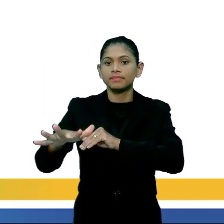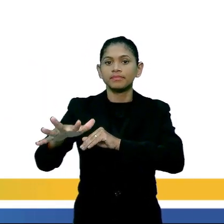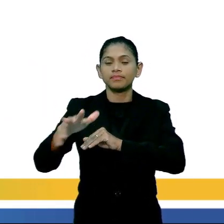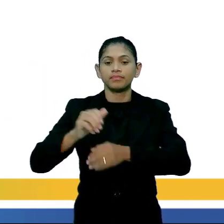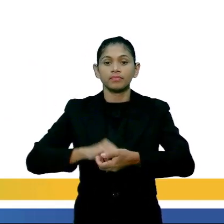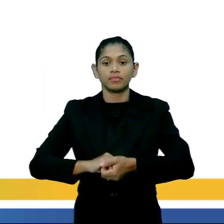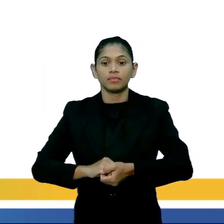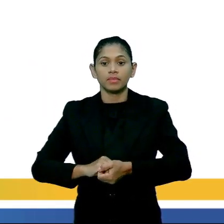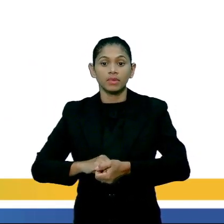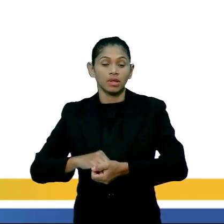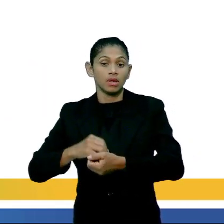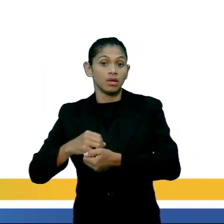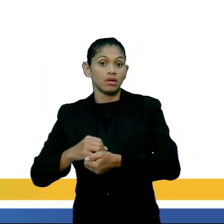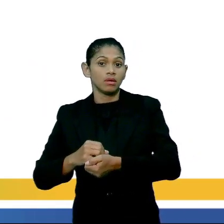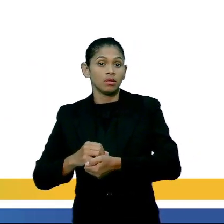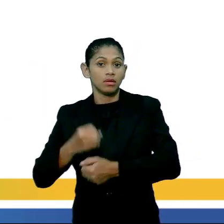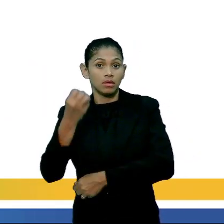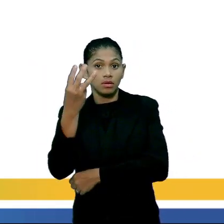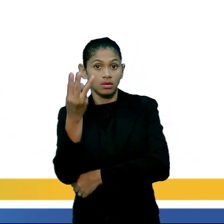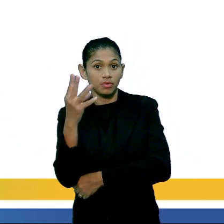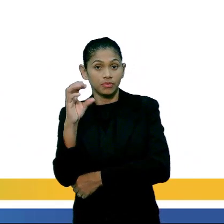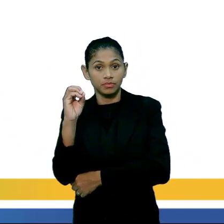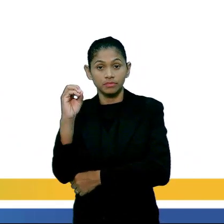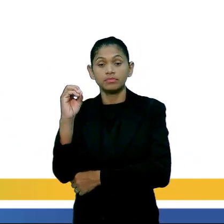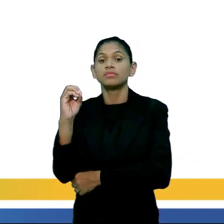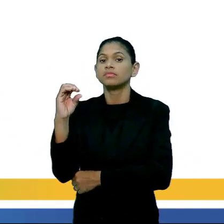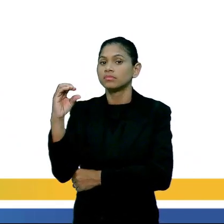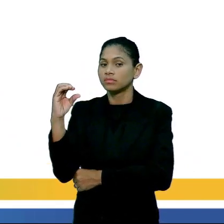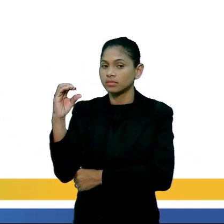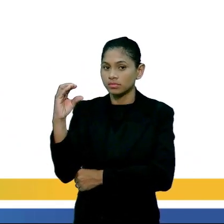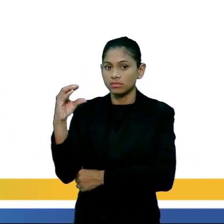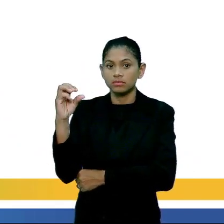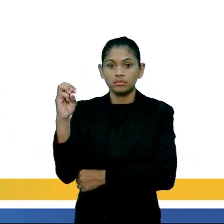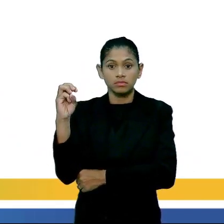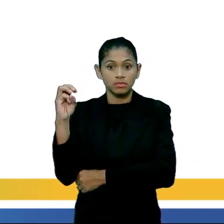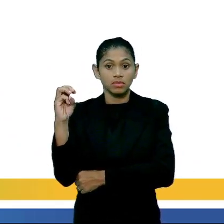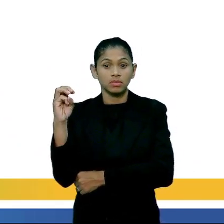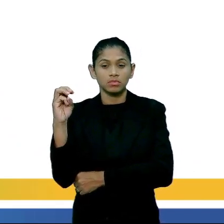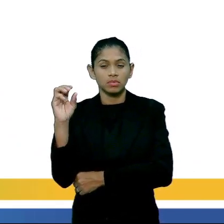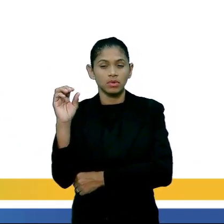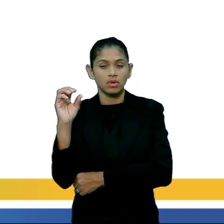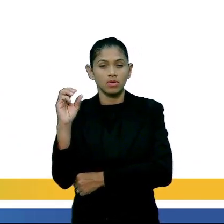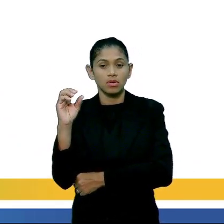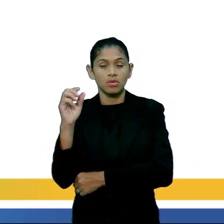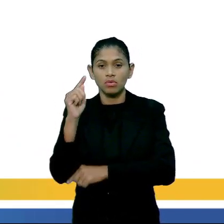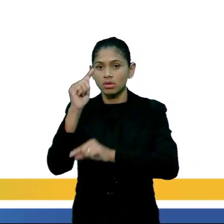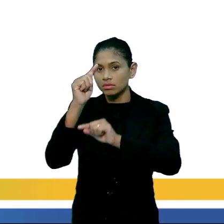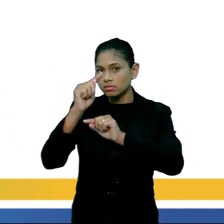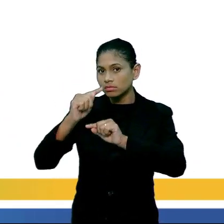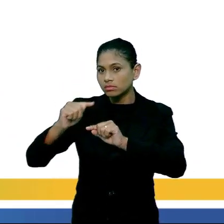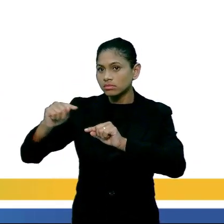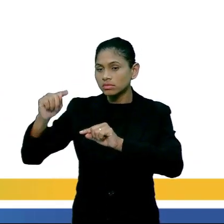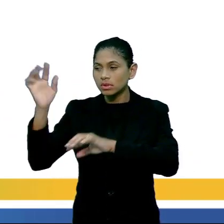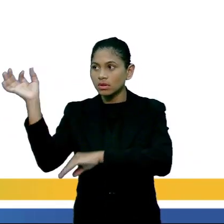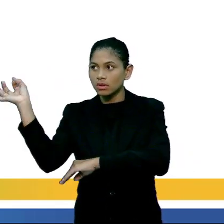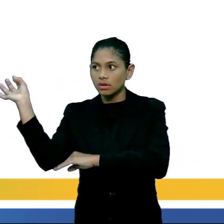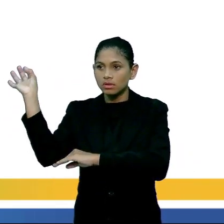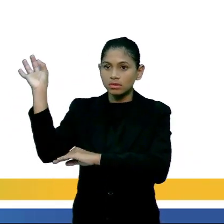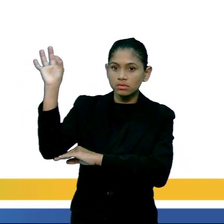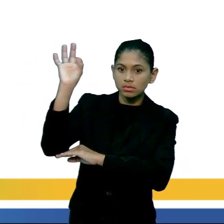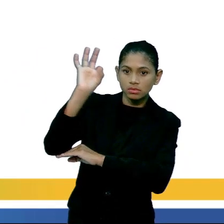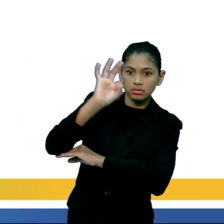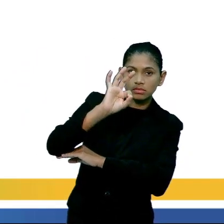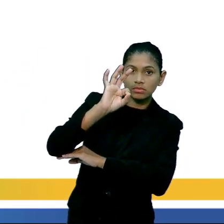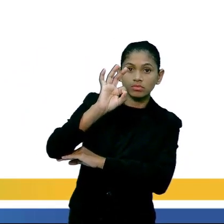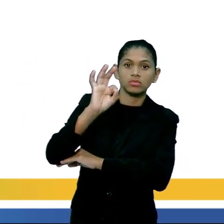aí, é o ângulo de inclinação dos raios solares. A partir disso, nós podemos calcular